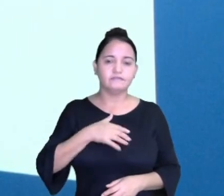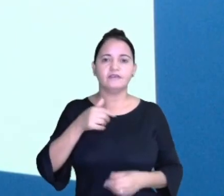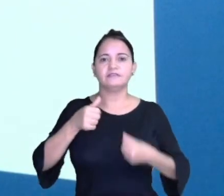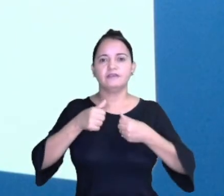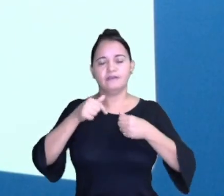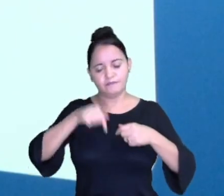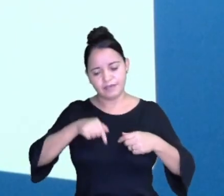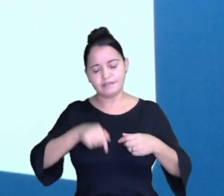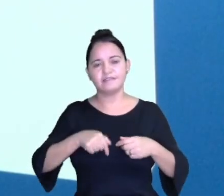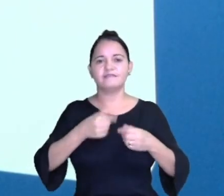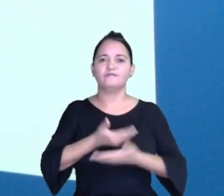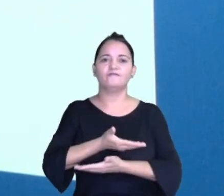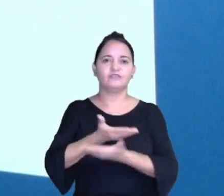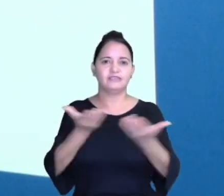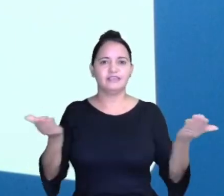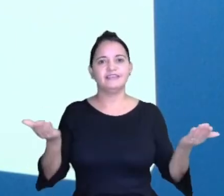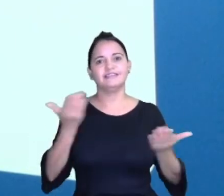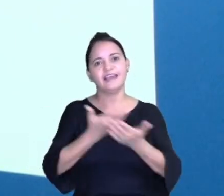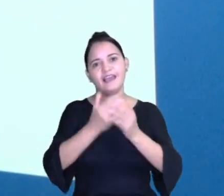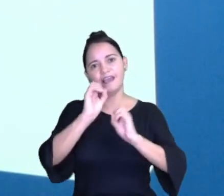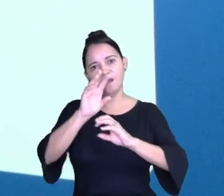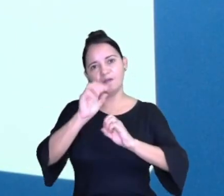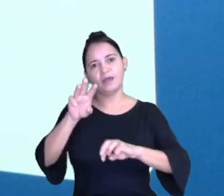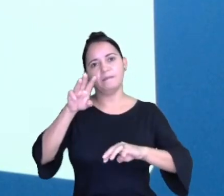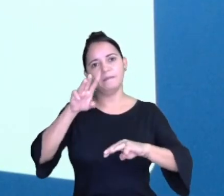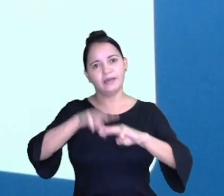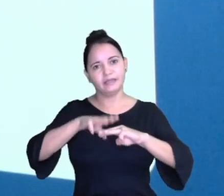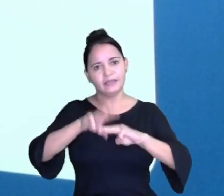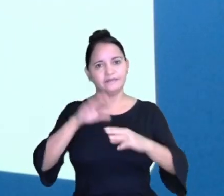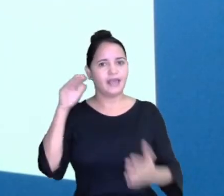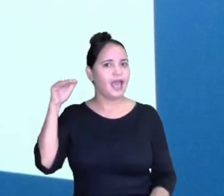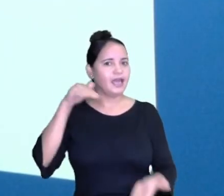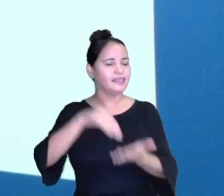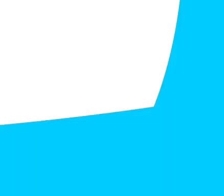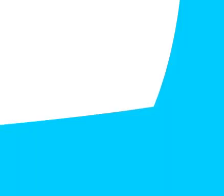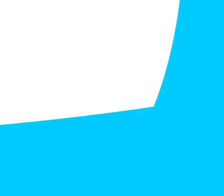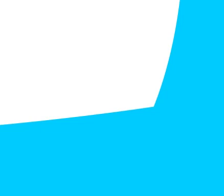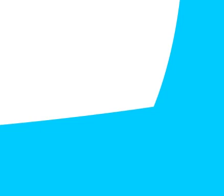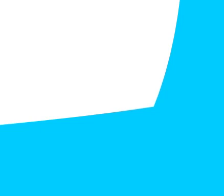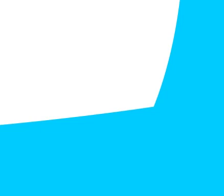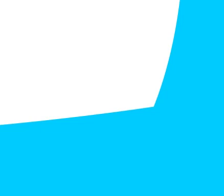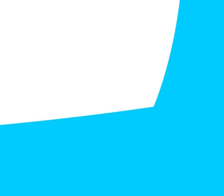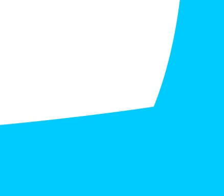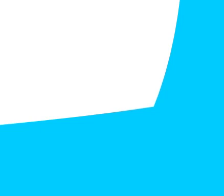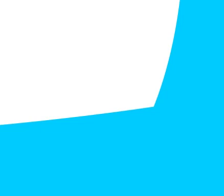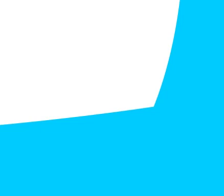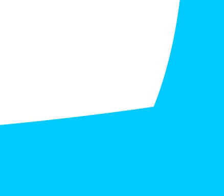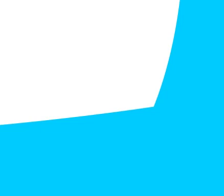com vocês nas nossas aulas de matemática. Então, até a próxima aula.